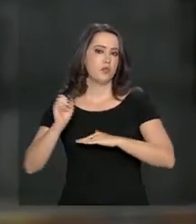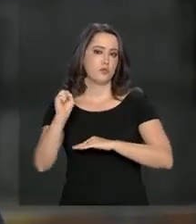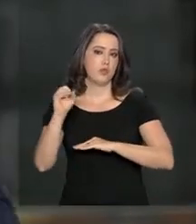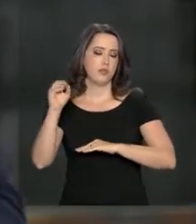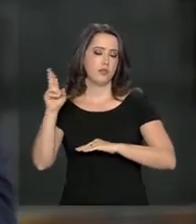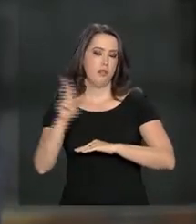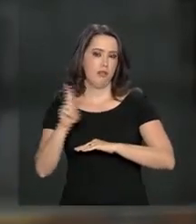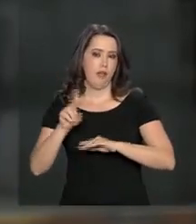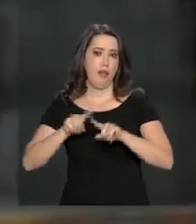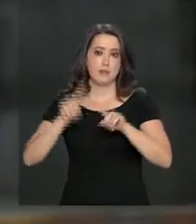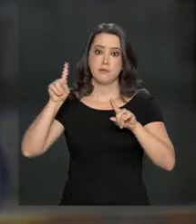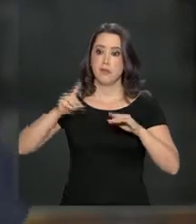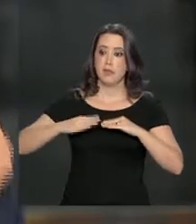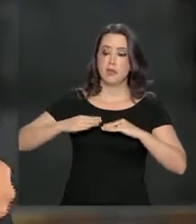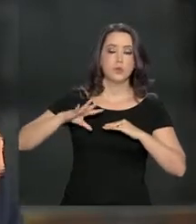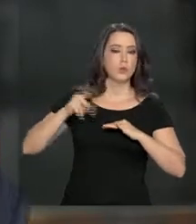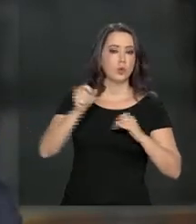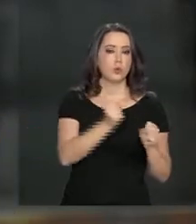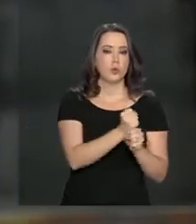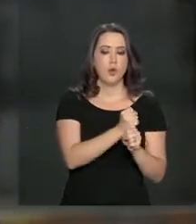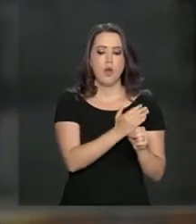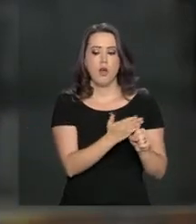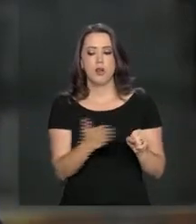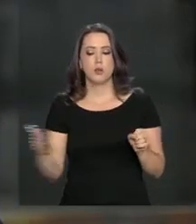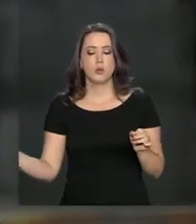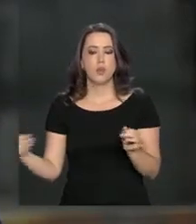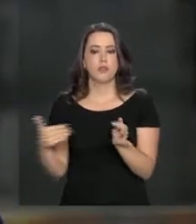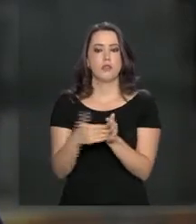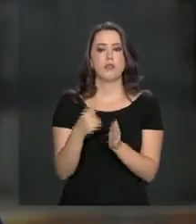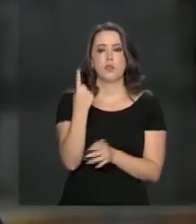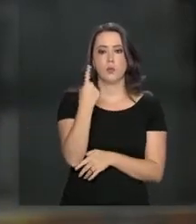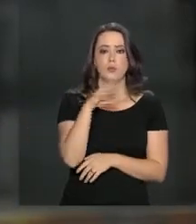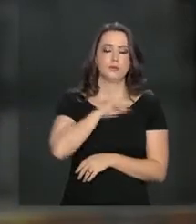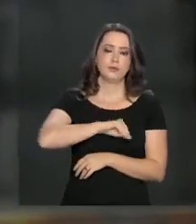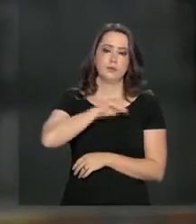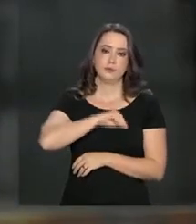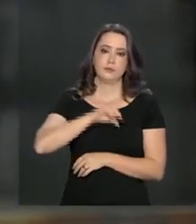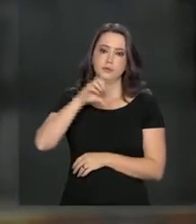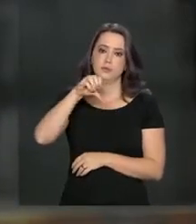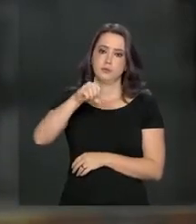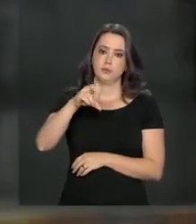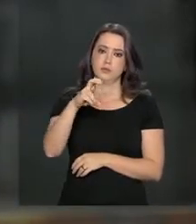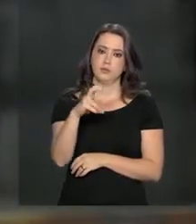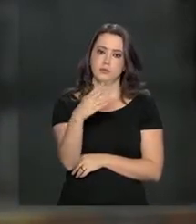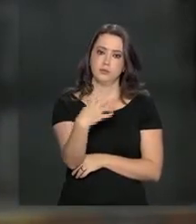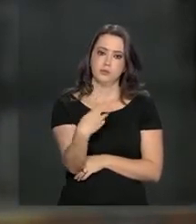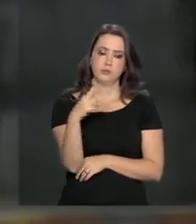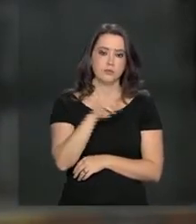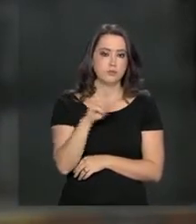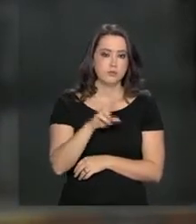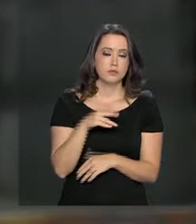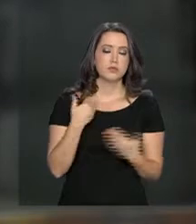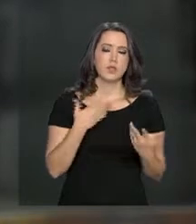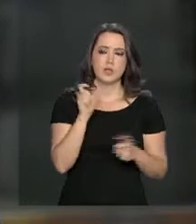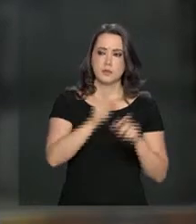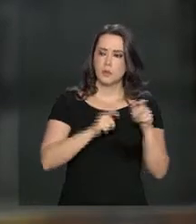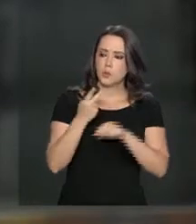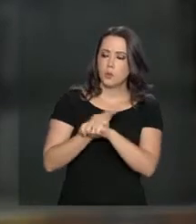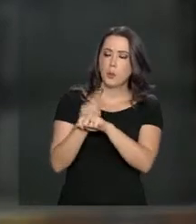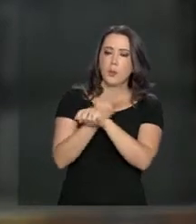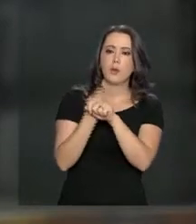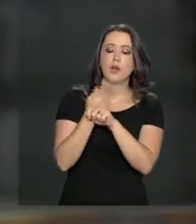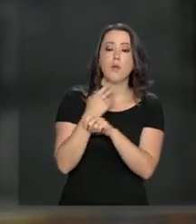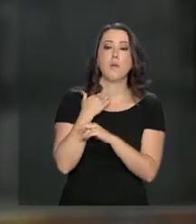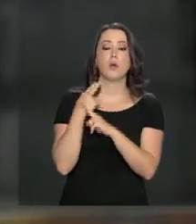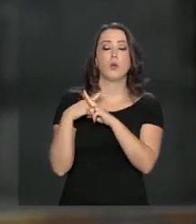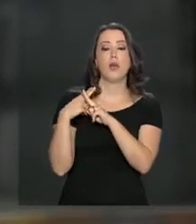80,00. Agora, quem trabalhou durante todo o ano recebe o valor máximo, que é um salário mínimo de R$ 954,00. Essas pessoas devem procurar uma